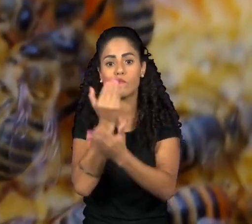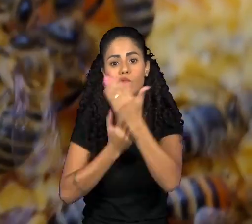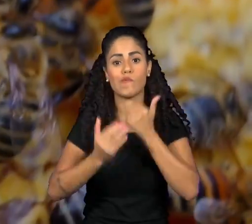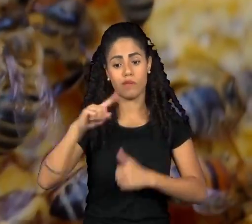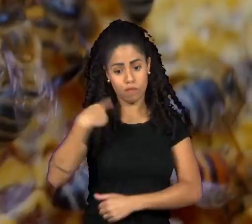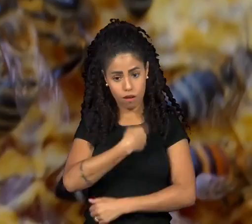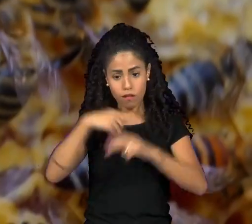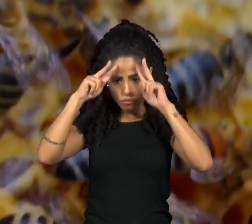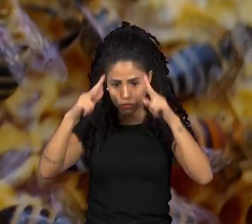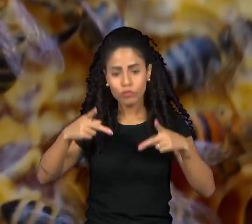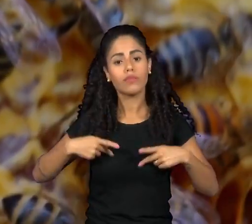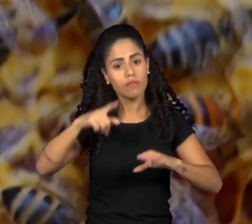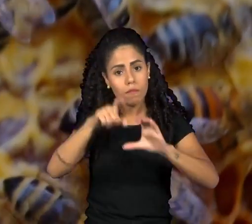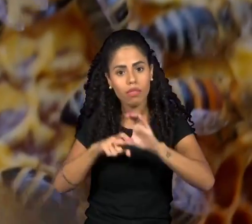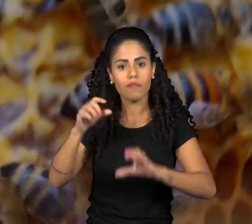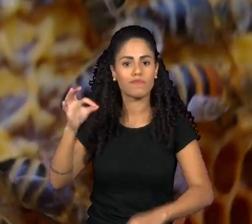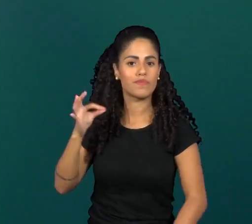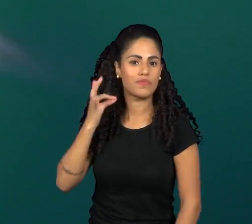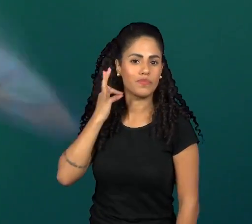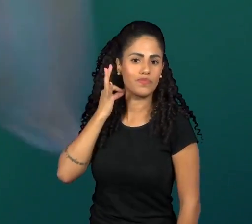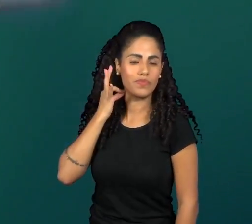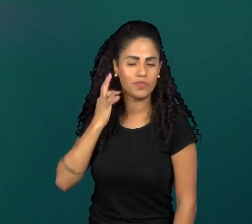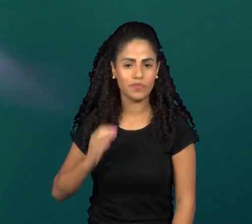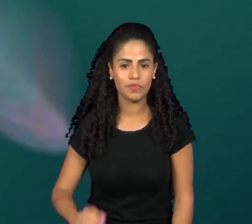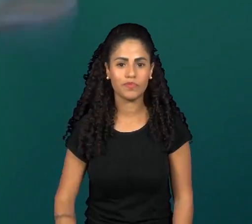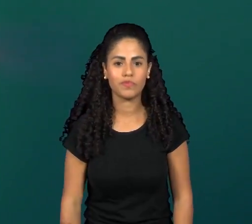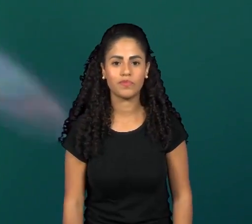própria sobrevivência.